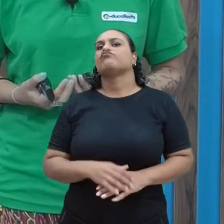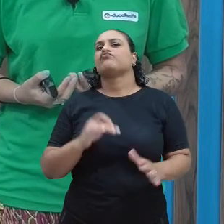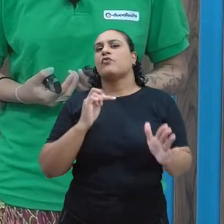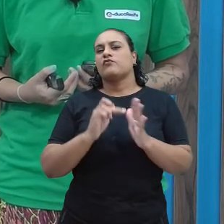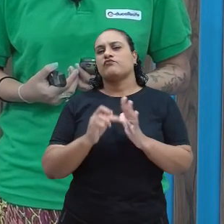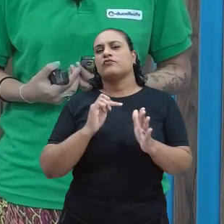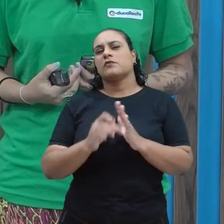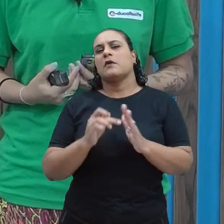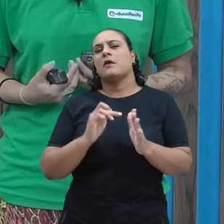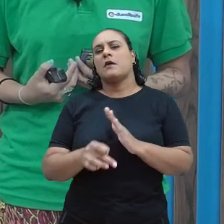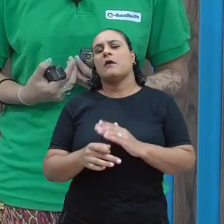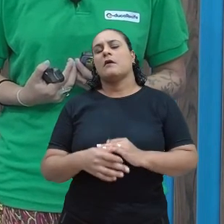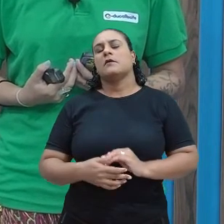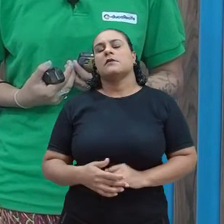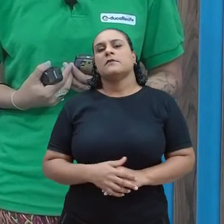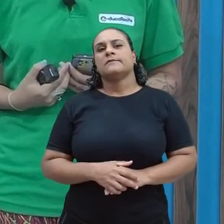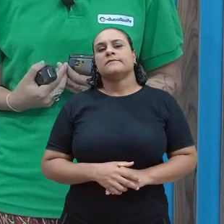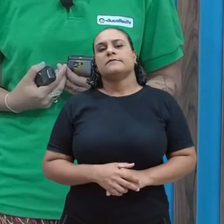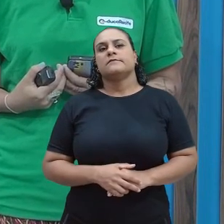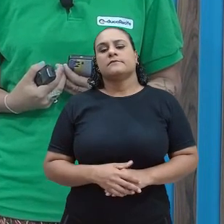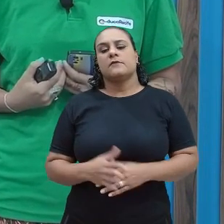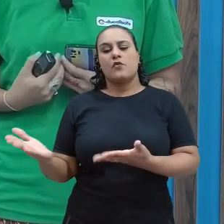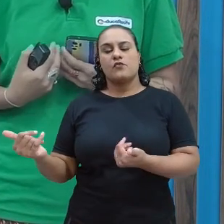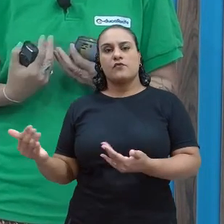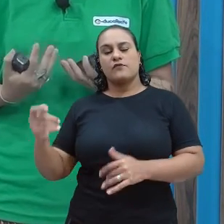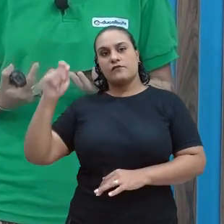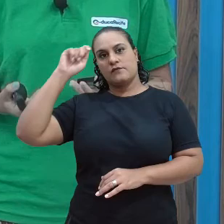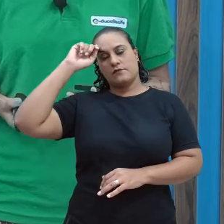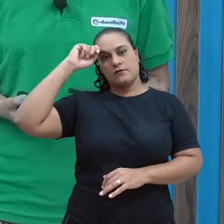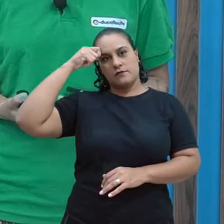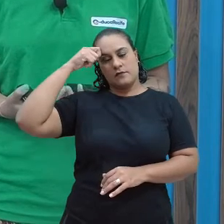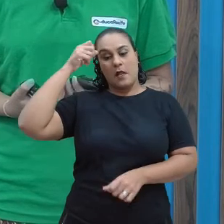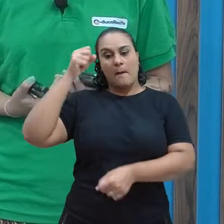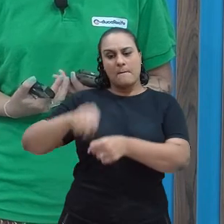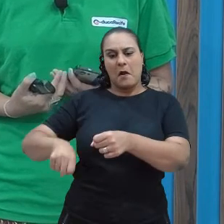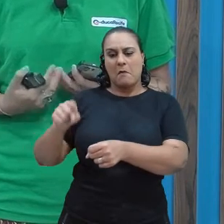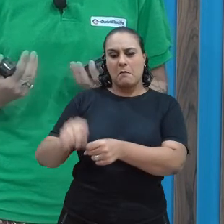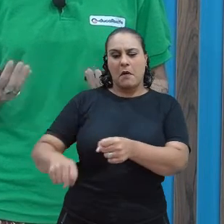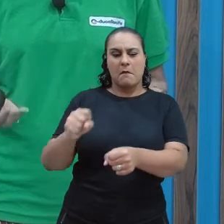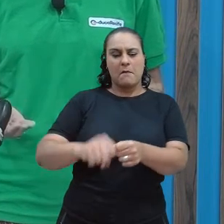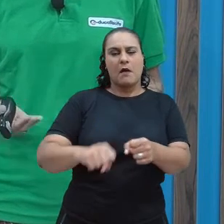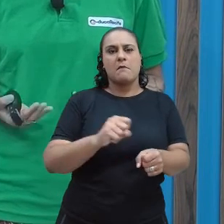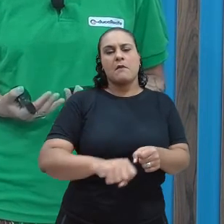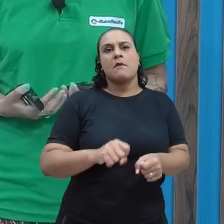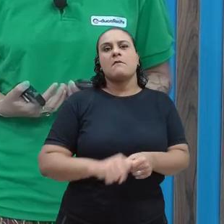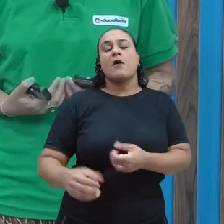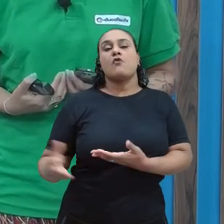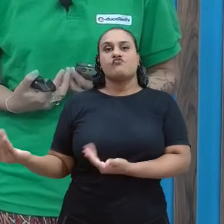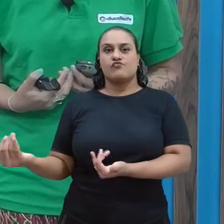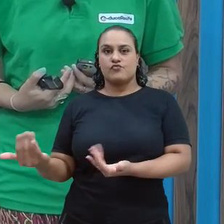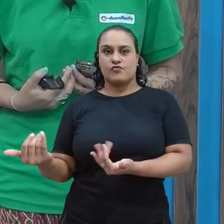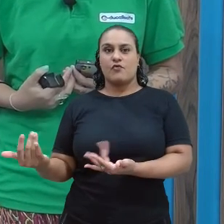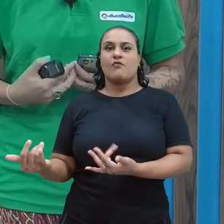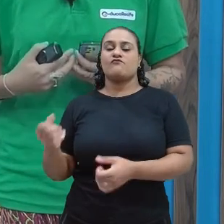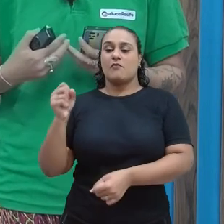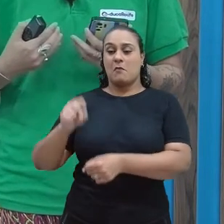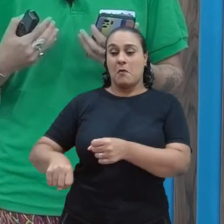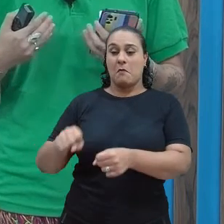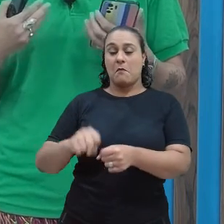juventude negra, né? A gente vê aí que os negros são boa parte que estão afetados aí por essas